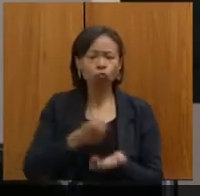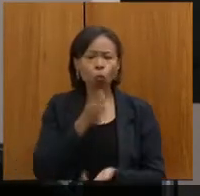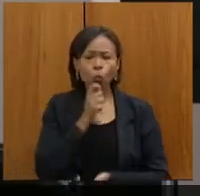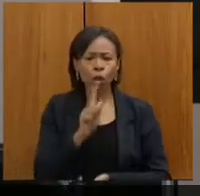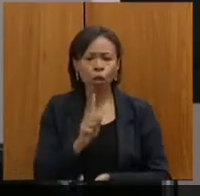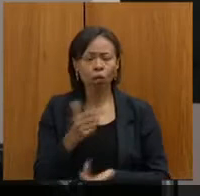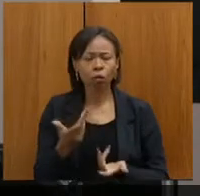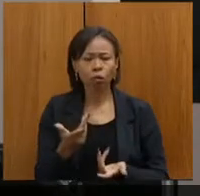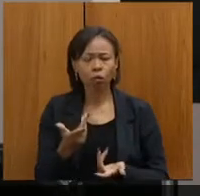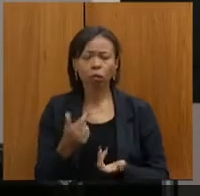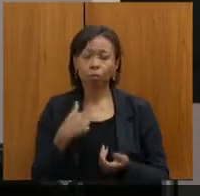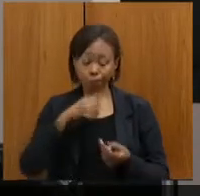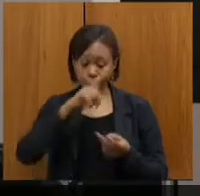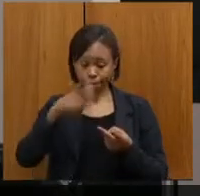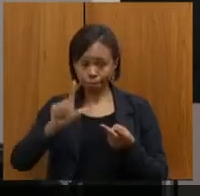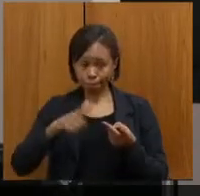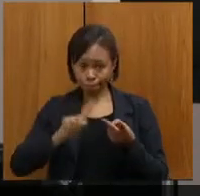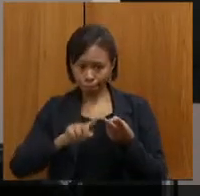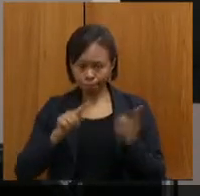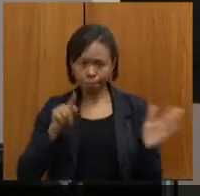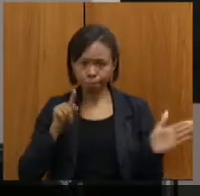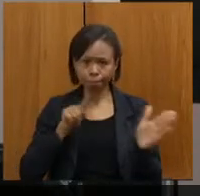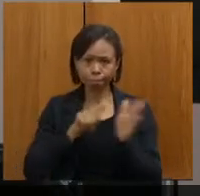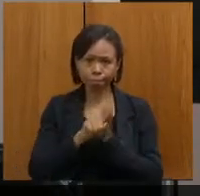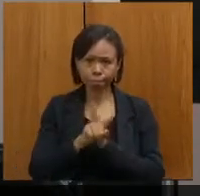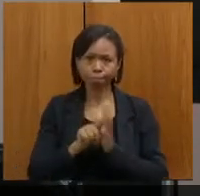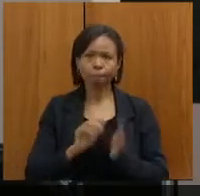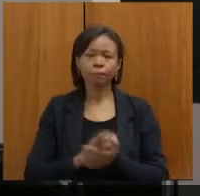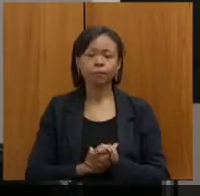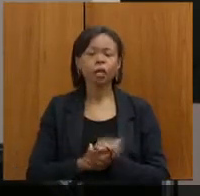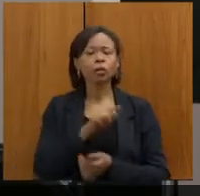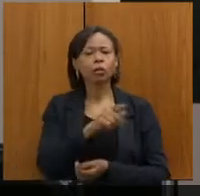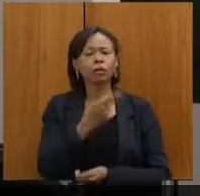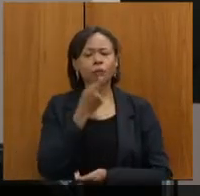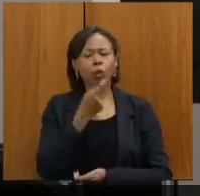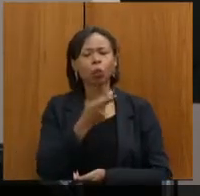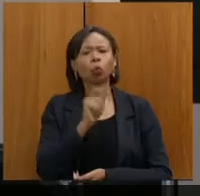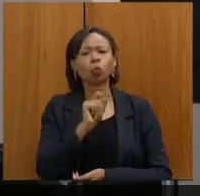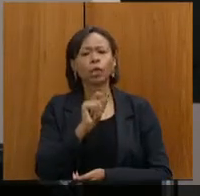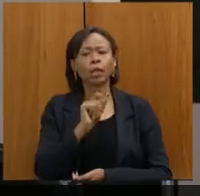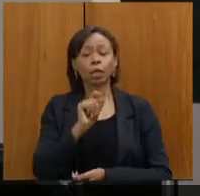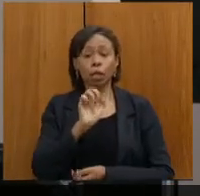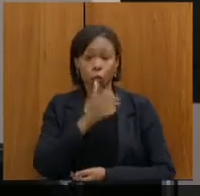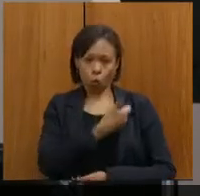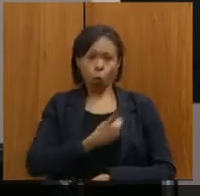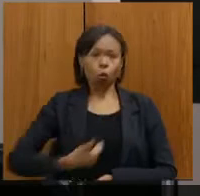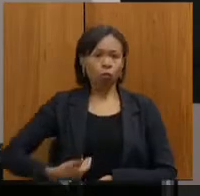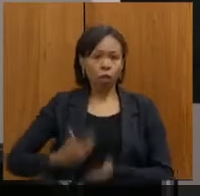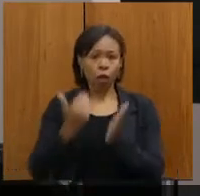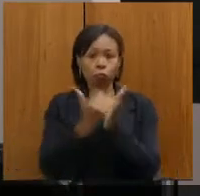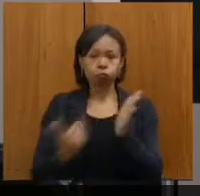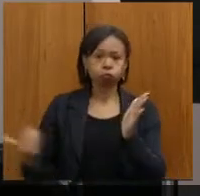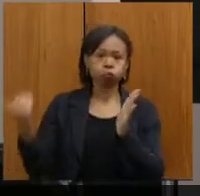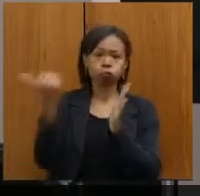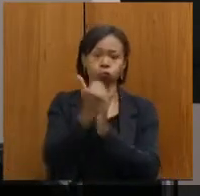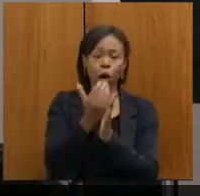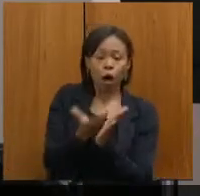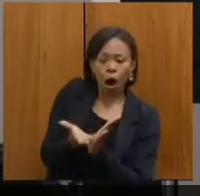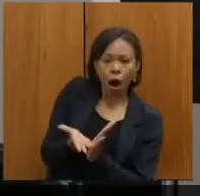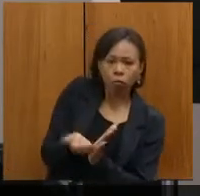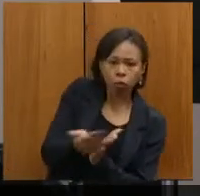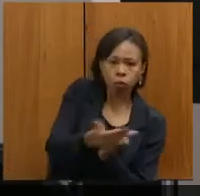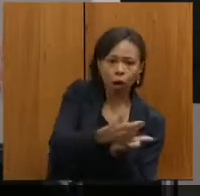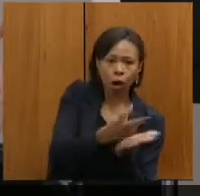possível segunda pergunta é vossa excelência disse aqui que o estado Aumentou a arrecadação